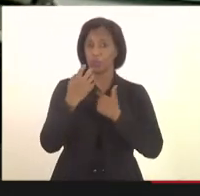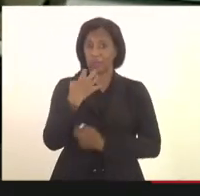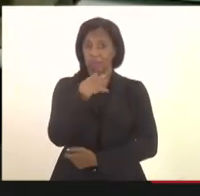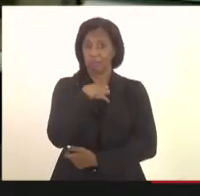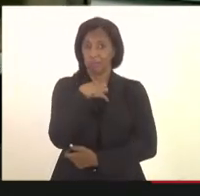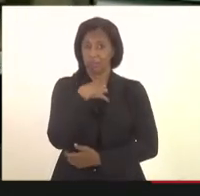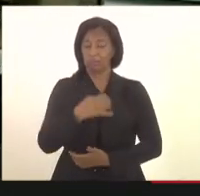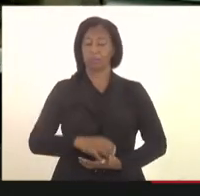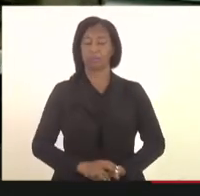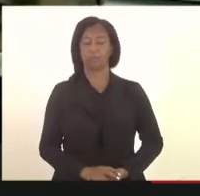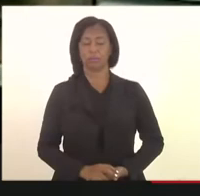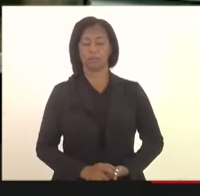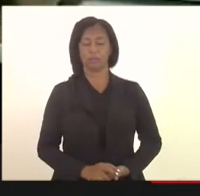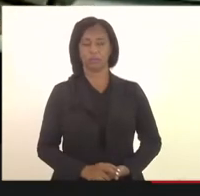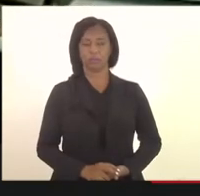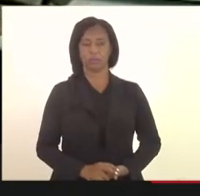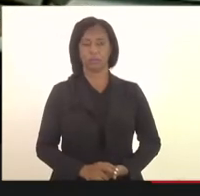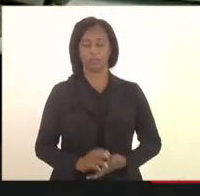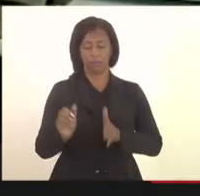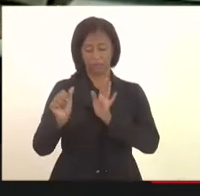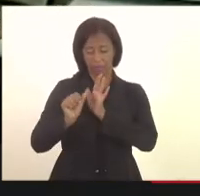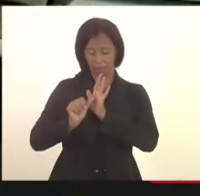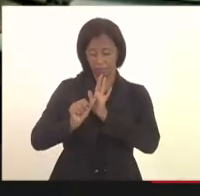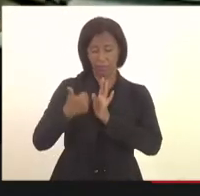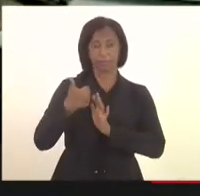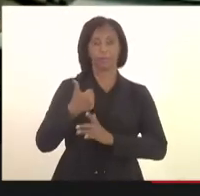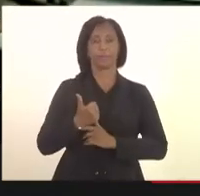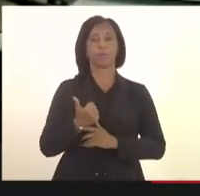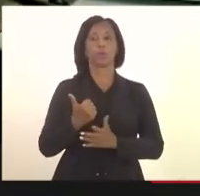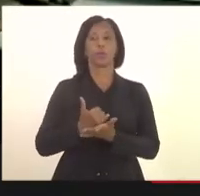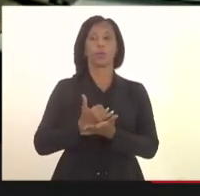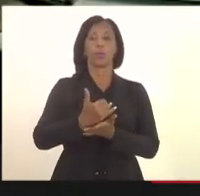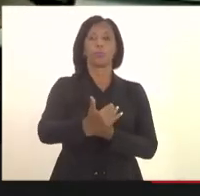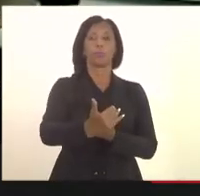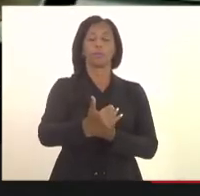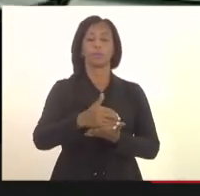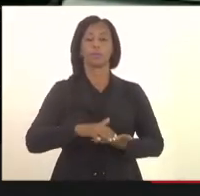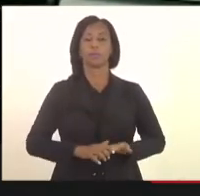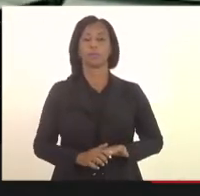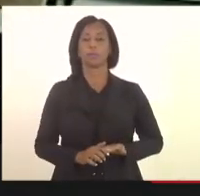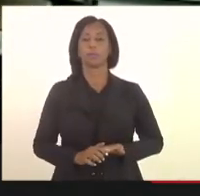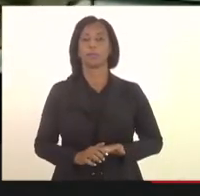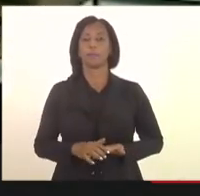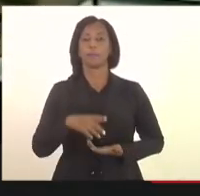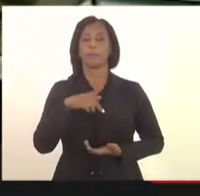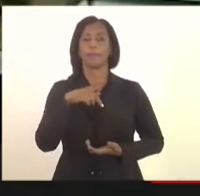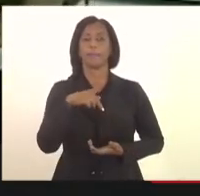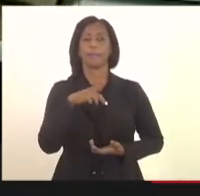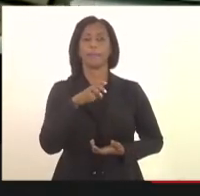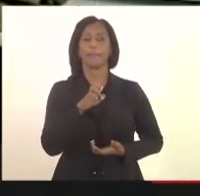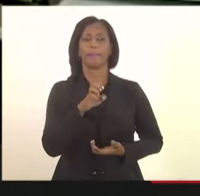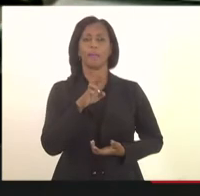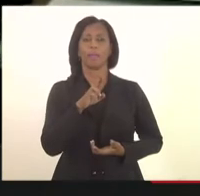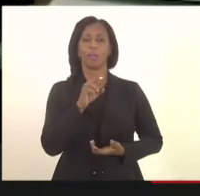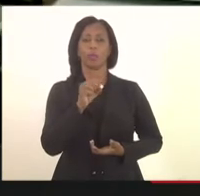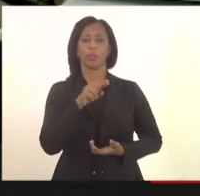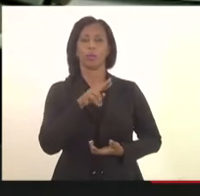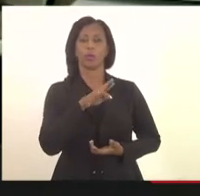queria primeiro começar aqui com a Petronas.